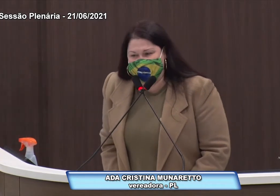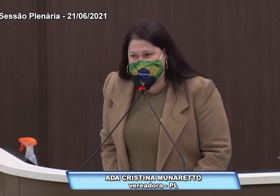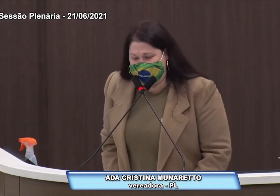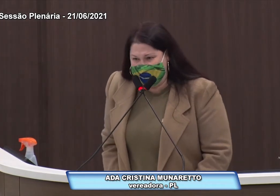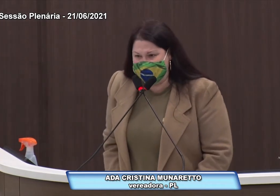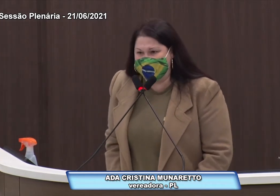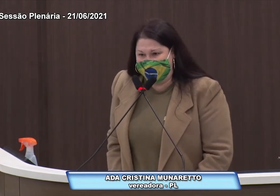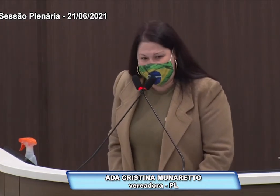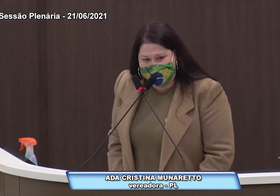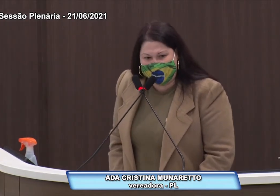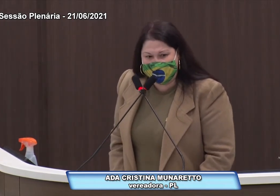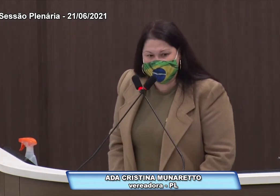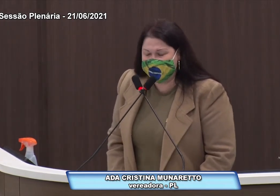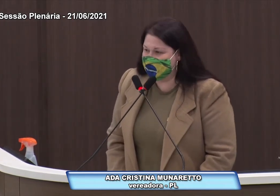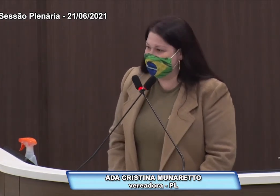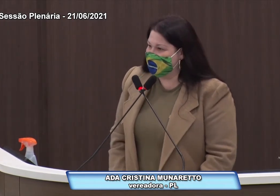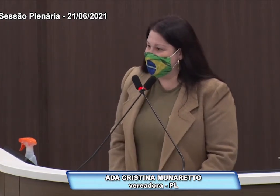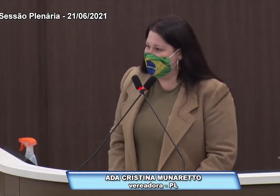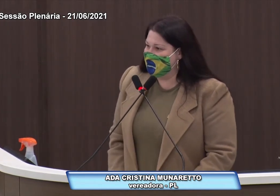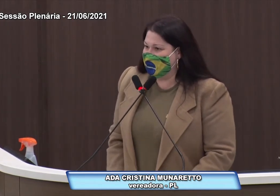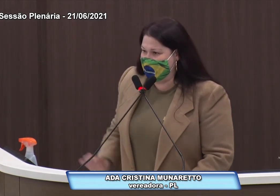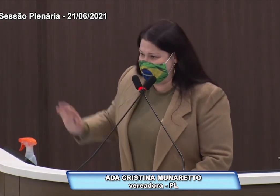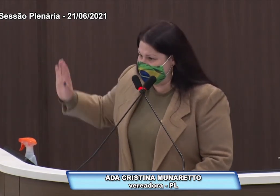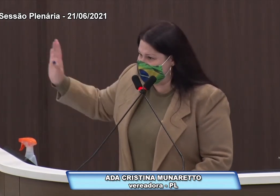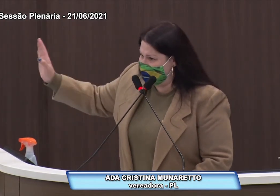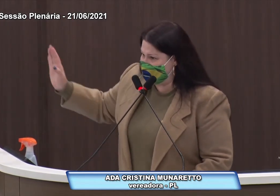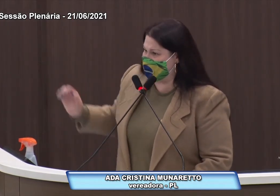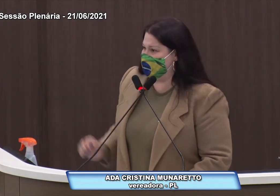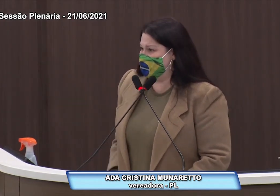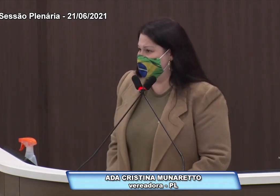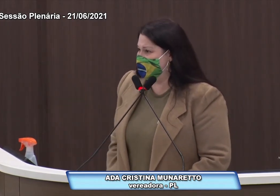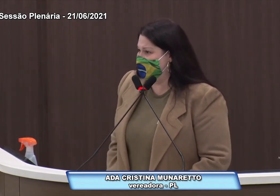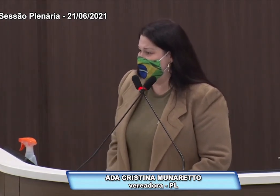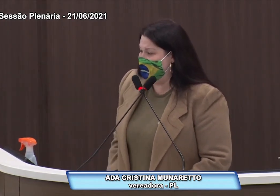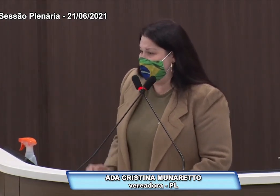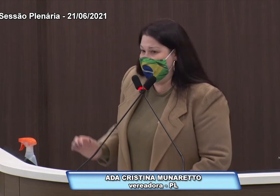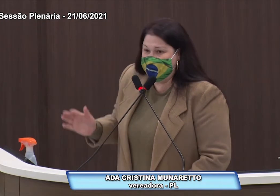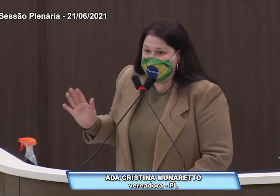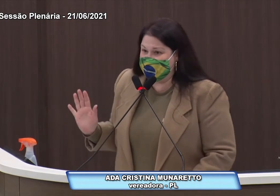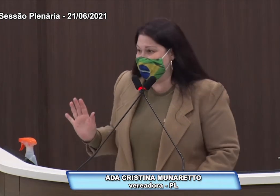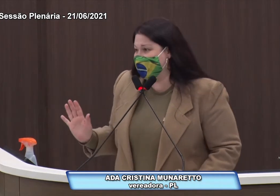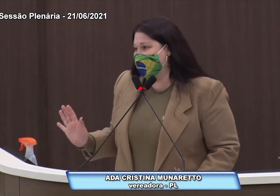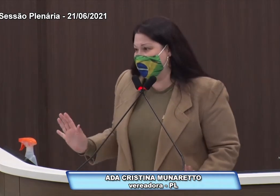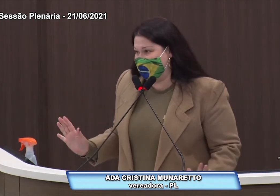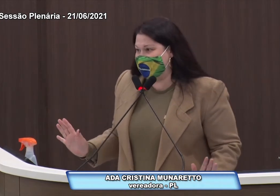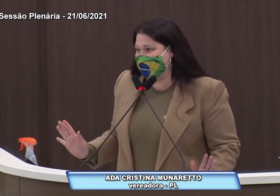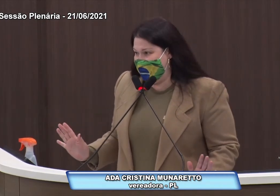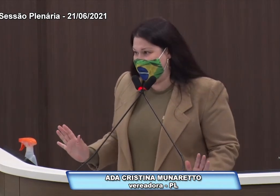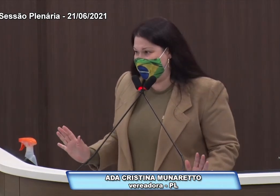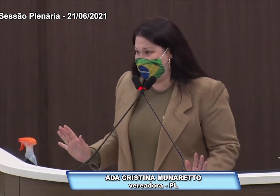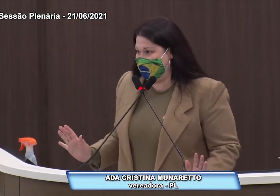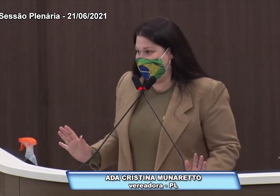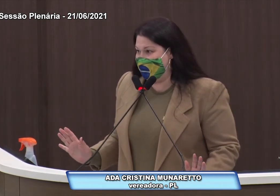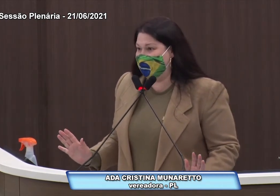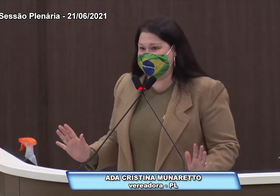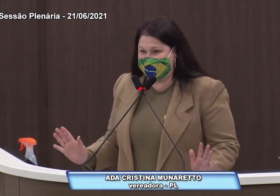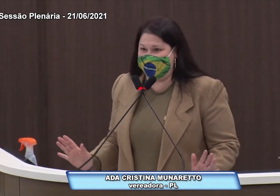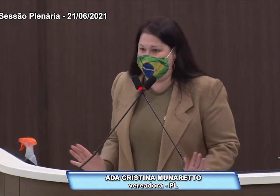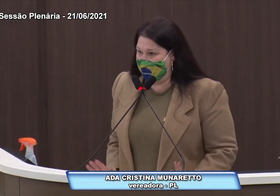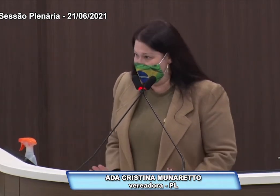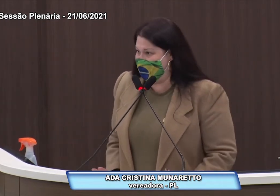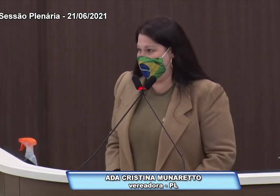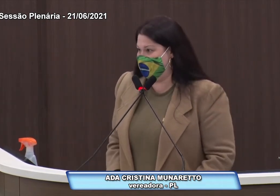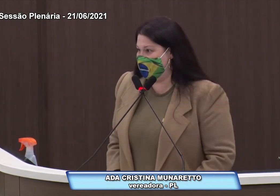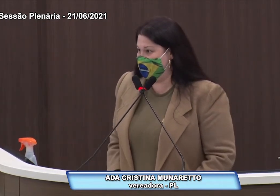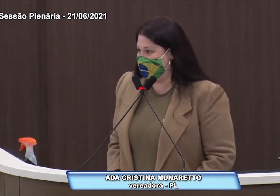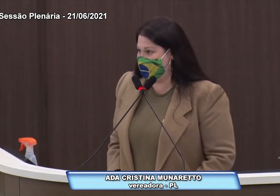Como receber uma obra nesse estado? E não me diga que na hora da entrega ela